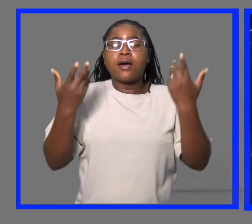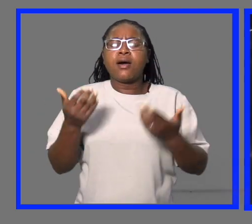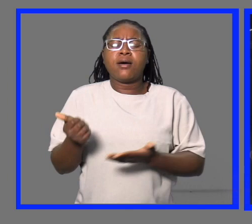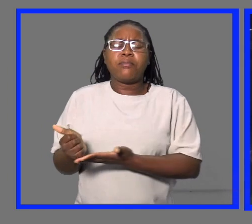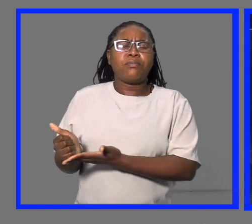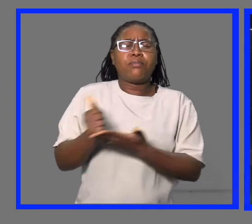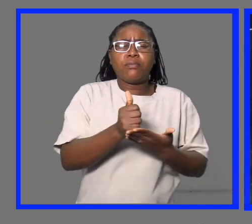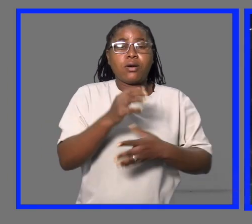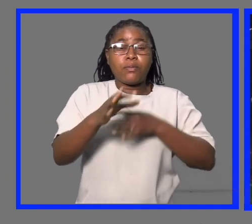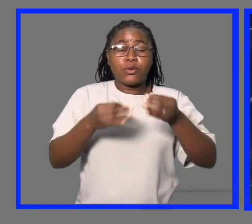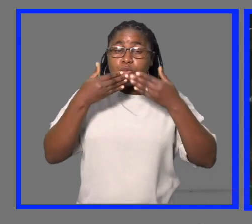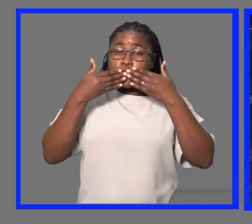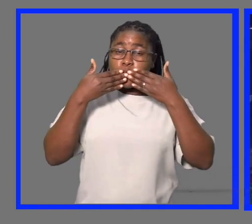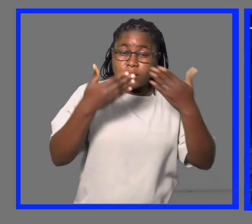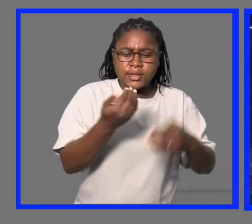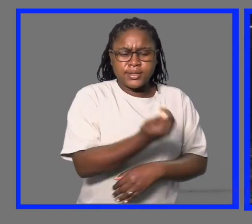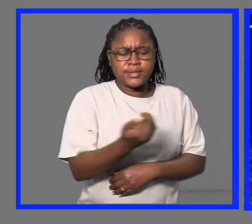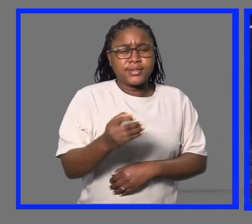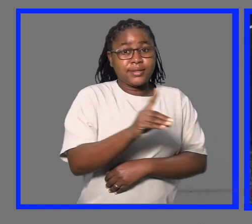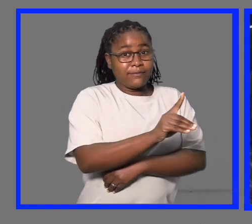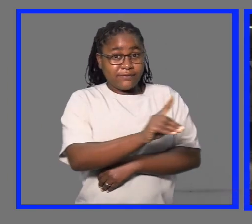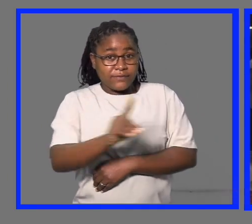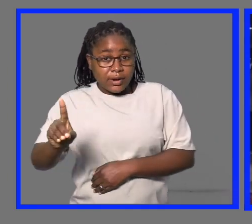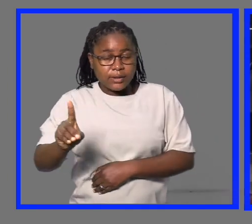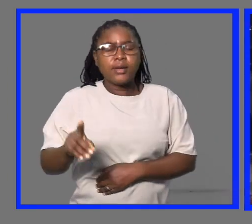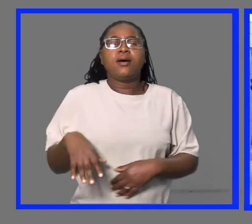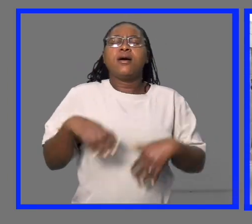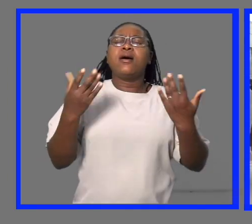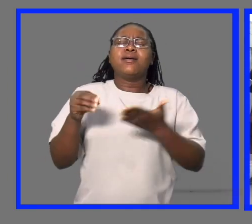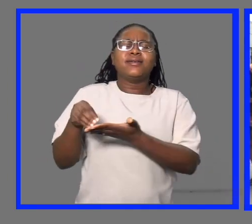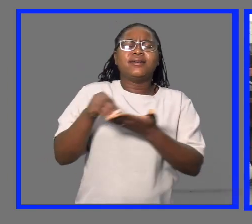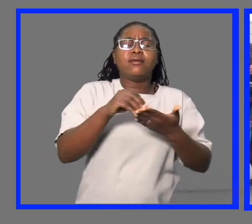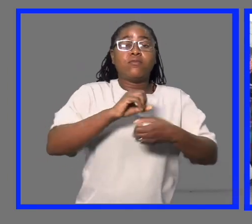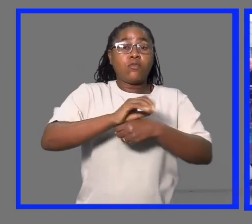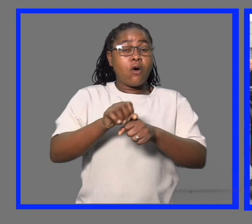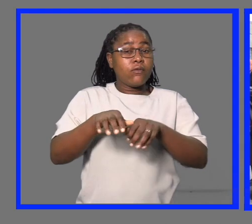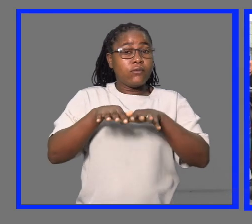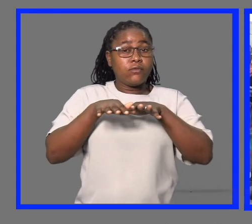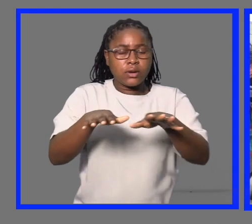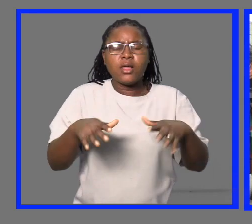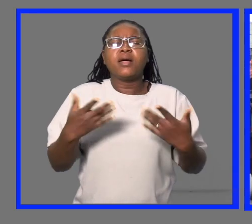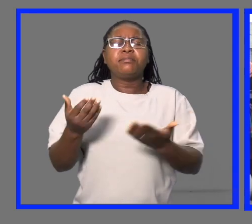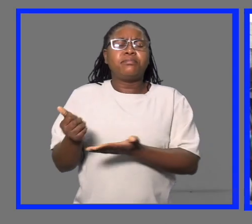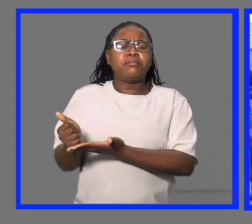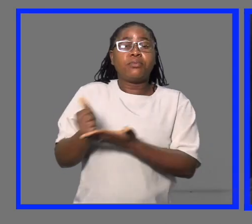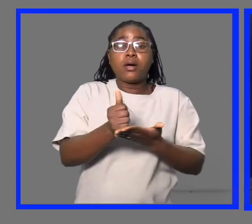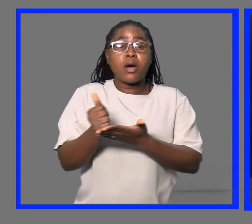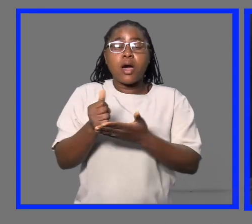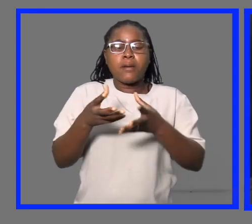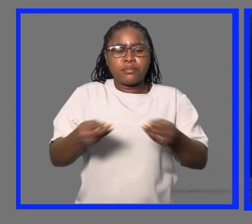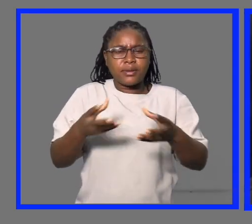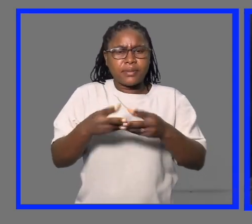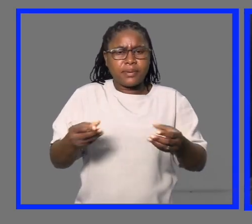Semeia Sorisos presentou crianças com deficiência com produtos alimentares e de proteção contra a Covid-19.